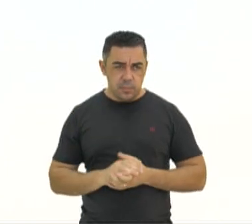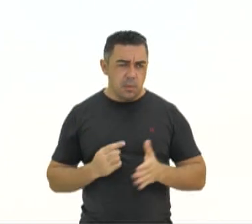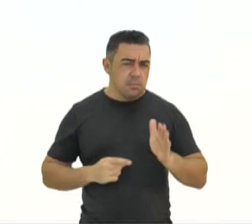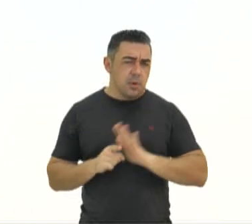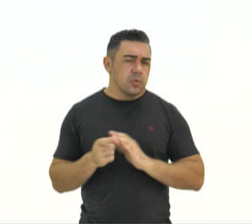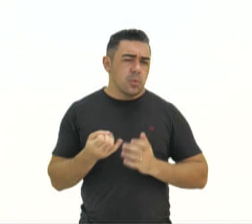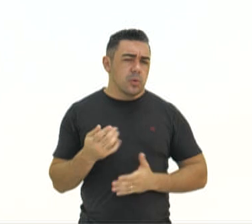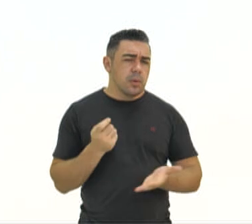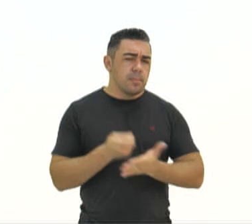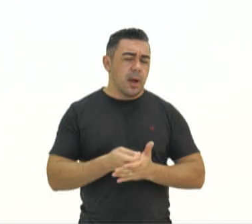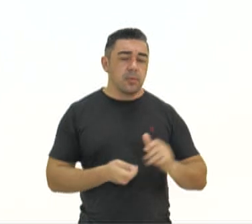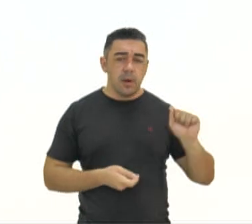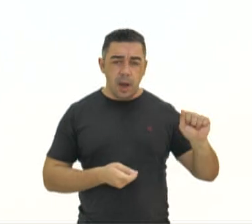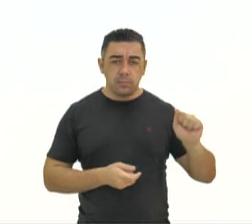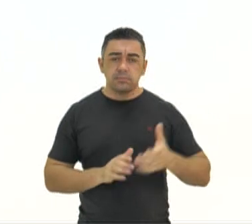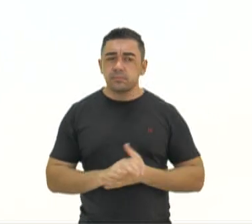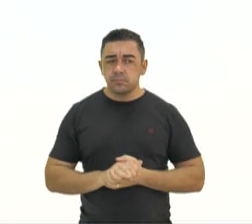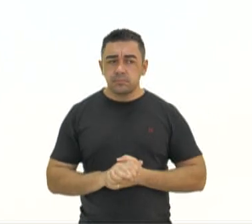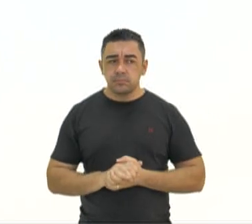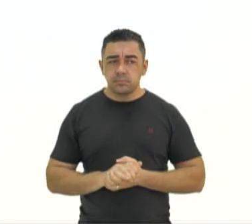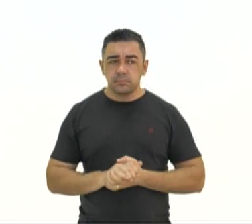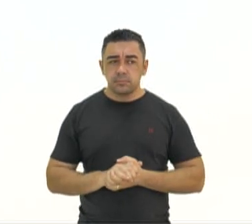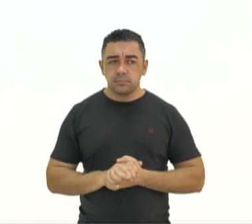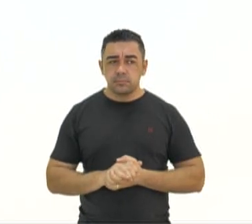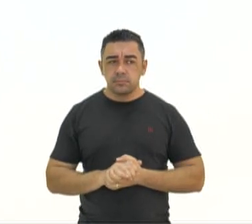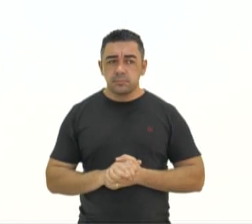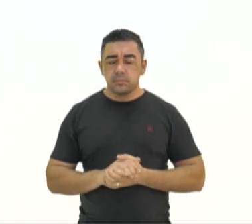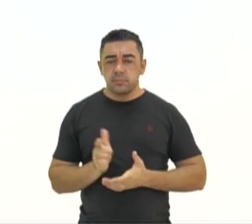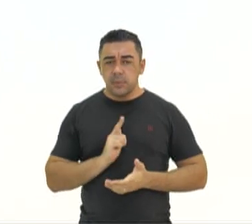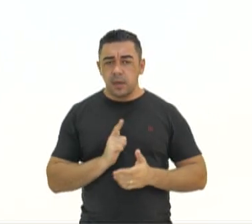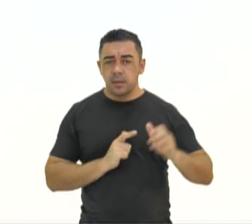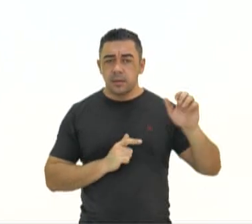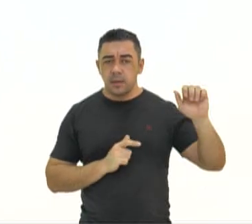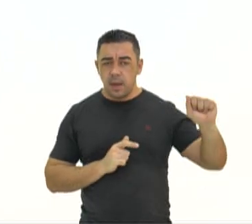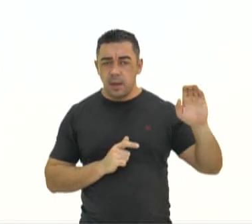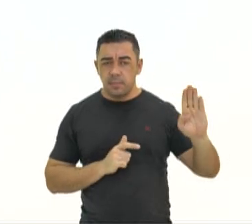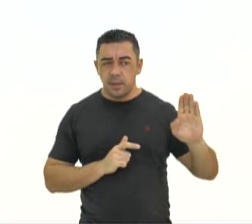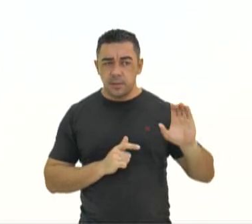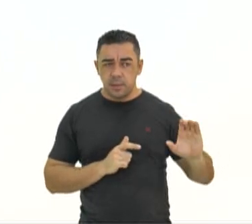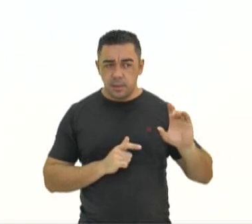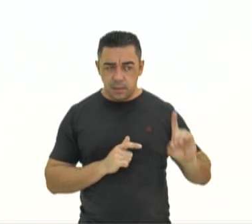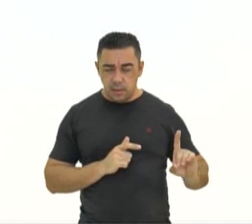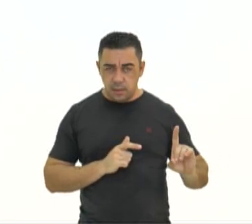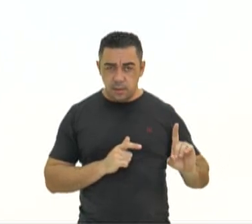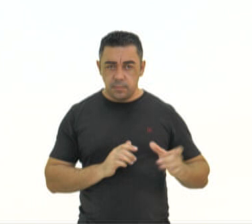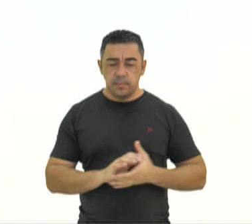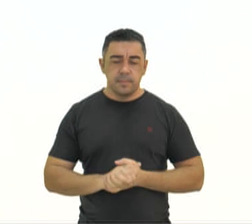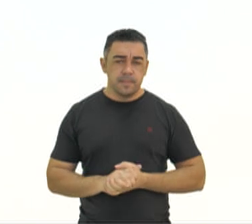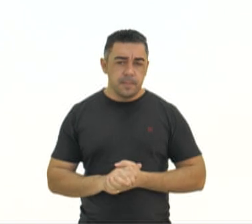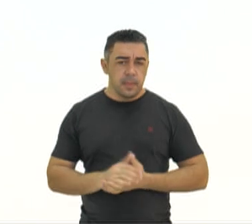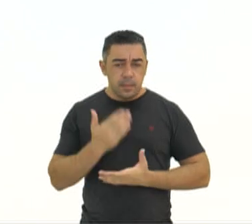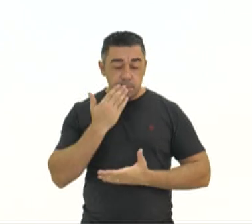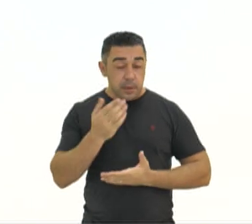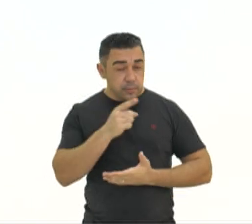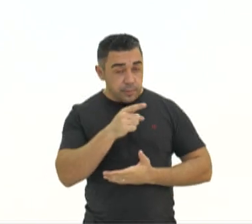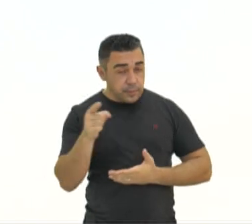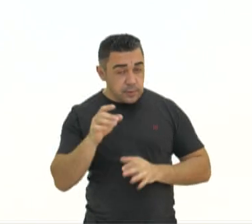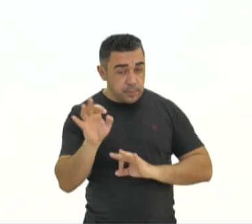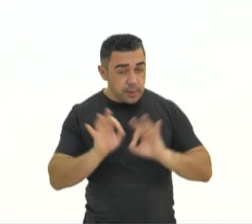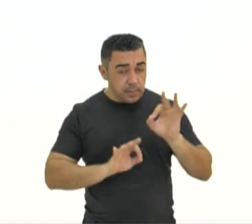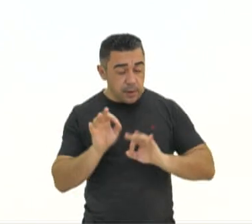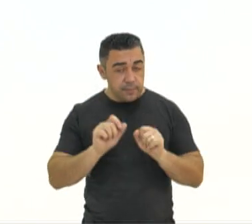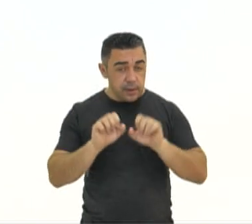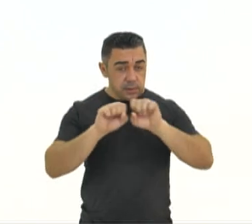é o preço do artigo A? E tem as minhas opções A, B, C e D. Então peço que vocês montem